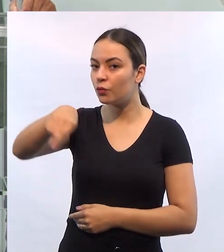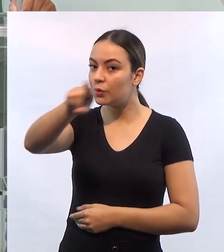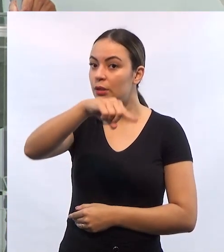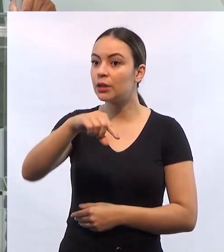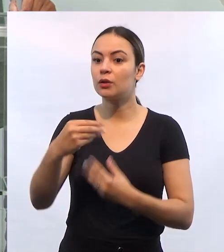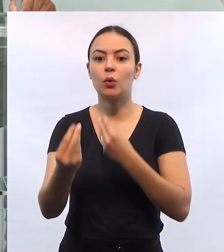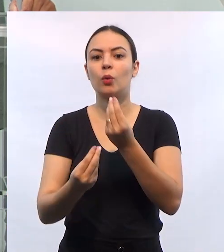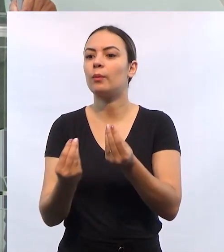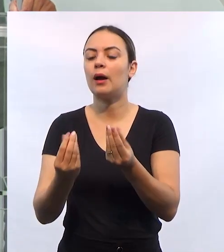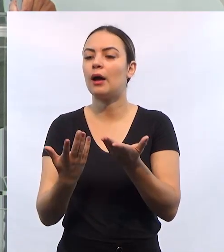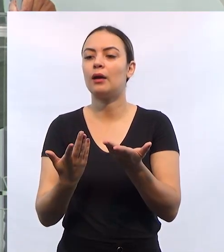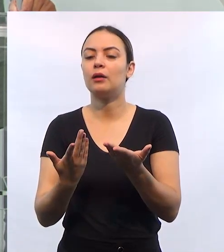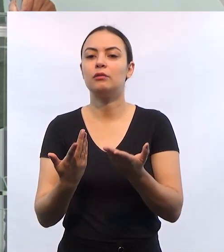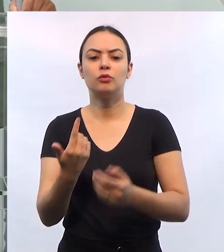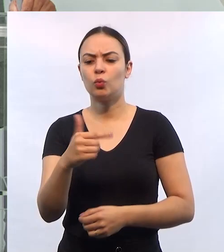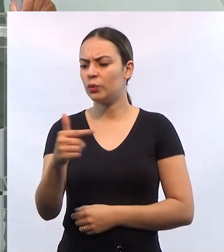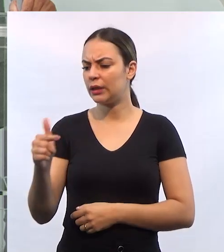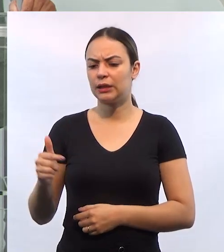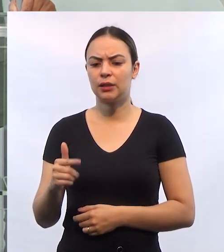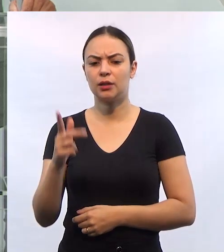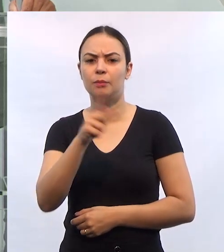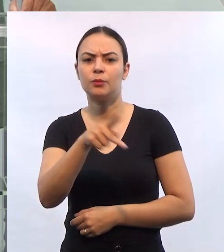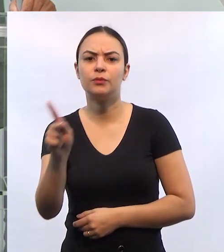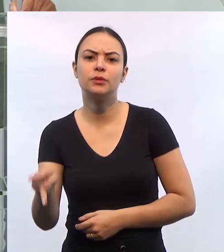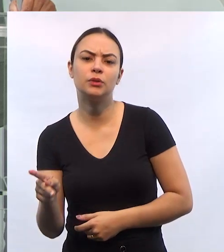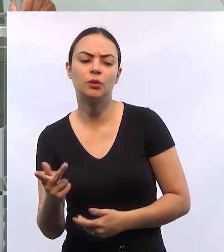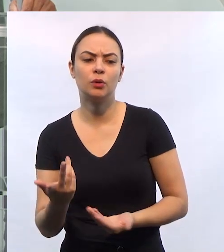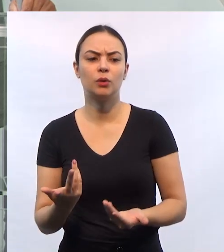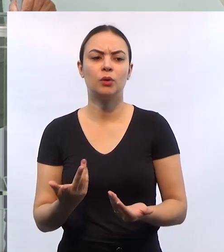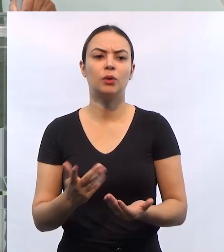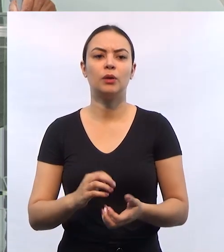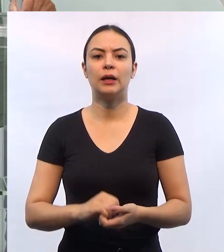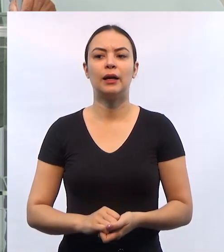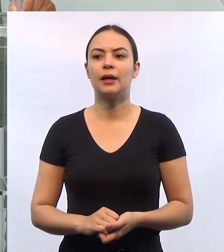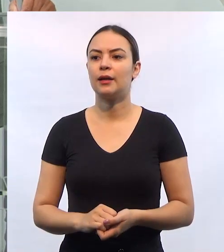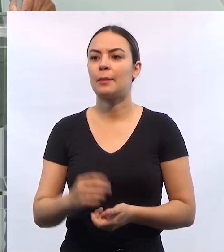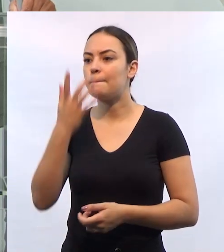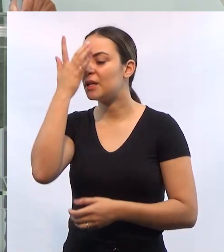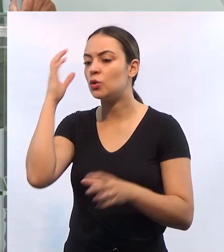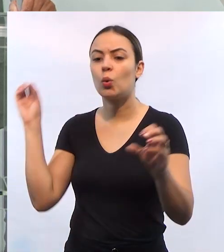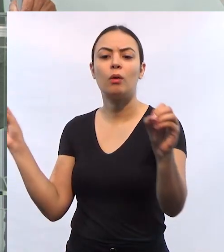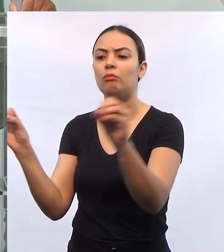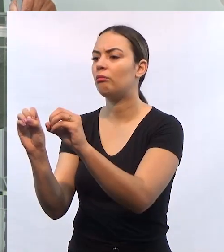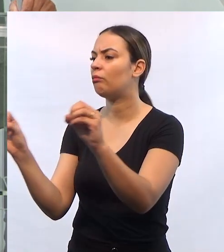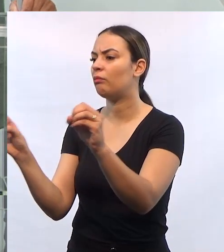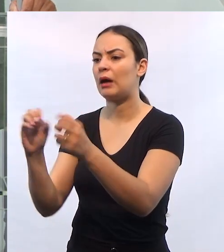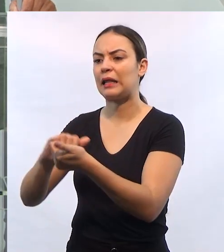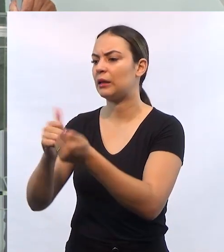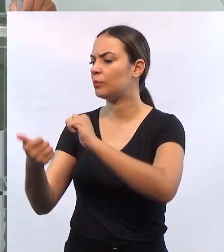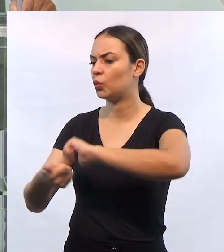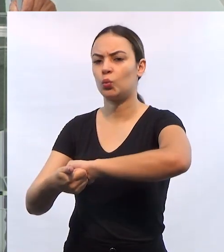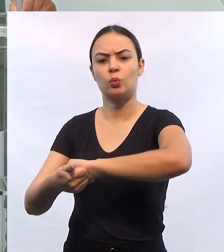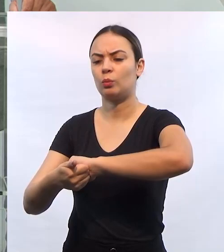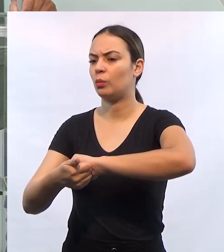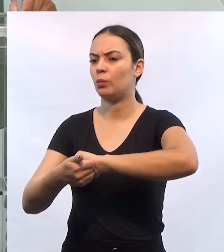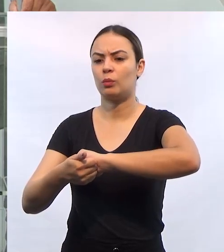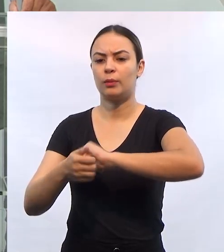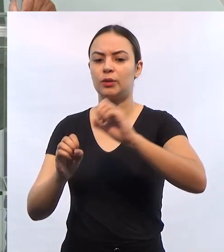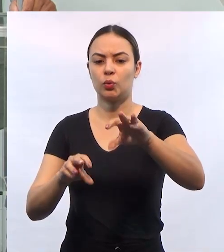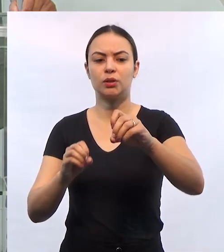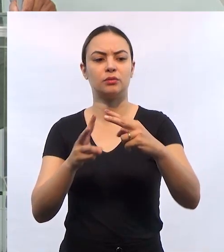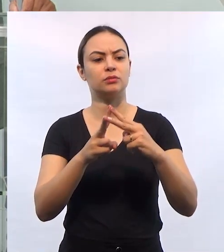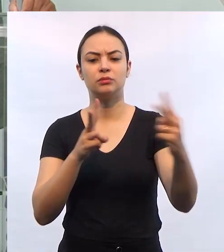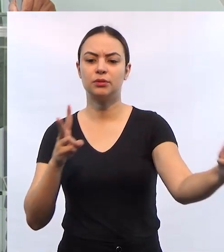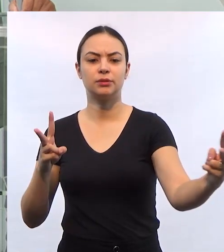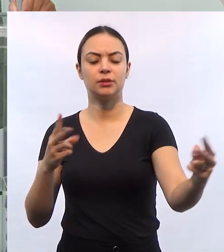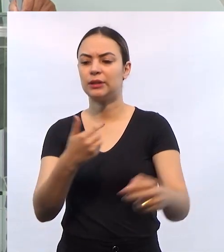gestão comercial, como é que seria? Você imagina? Ah, não, mas ninguém se adaptou à realidade, não tem educação à distância. Eu